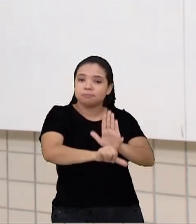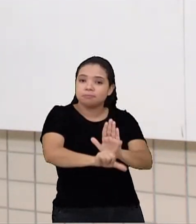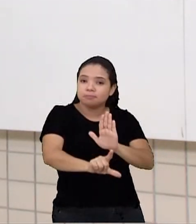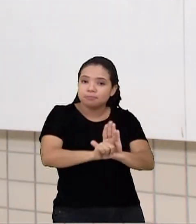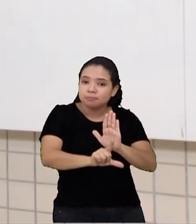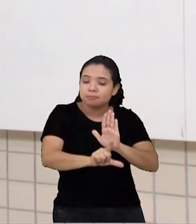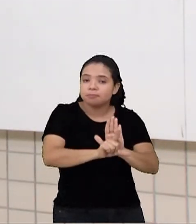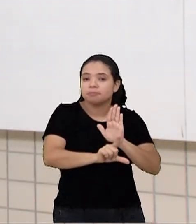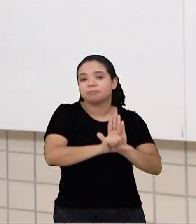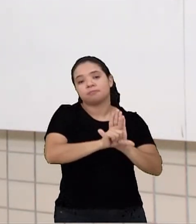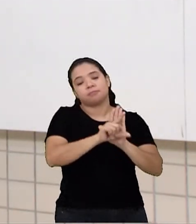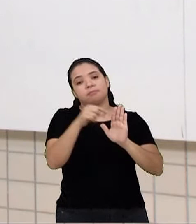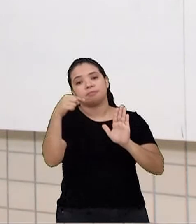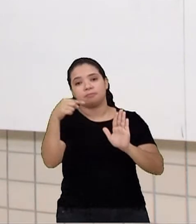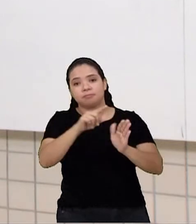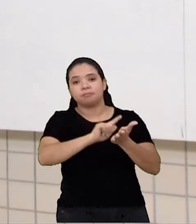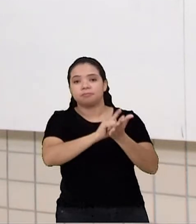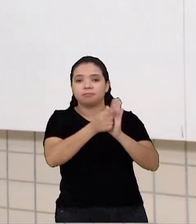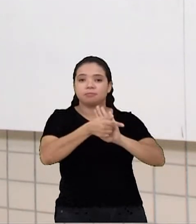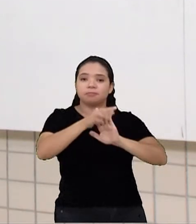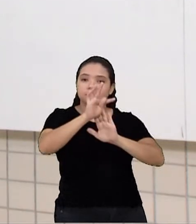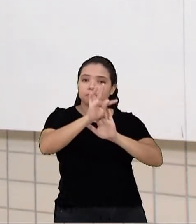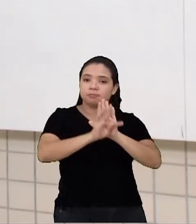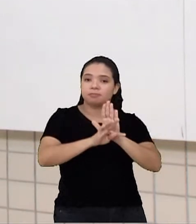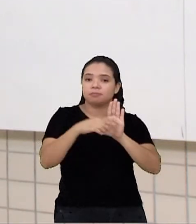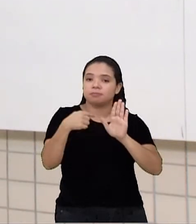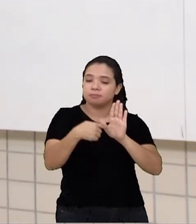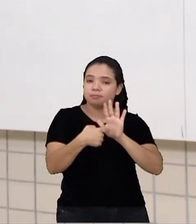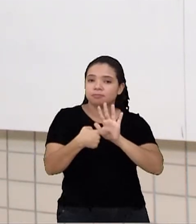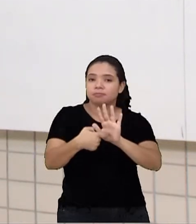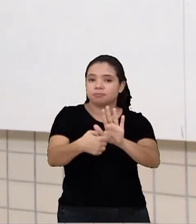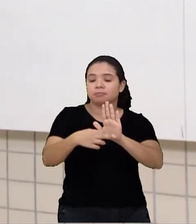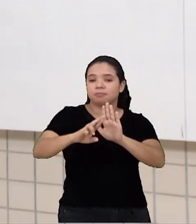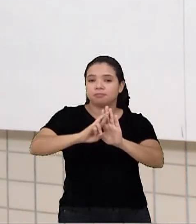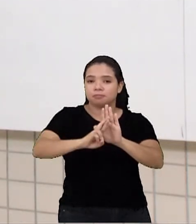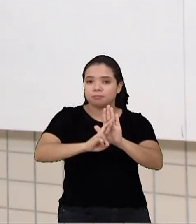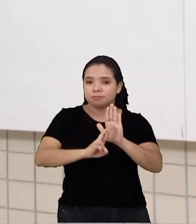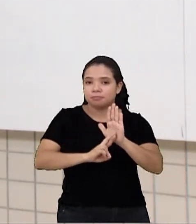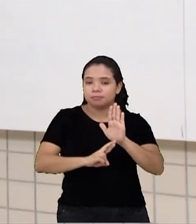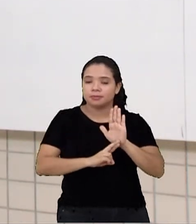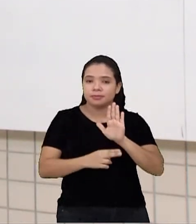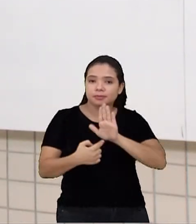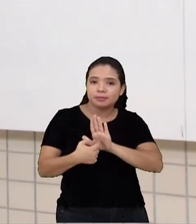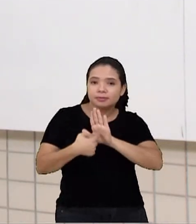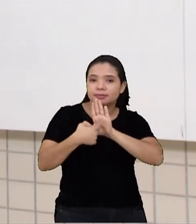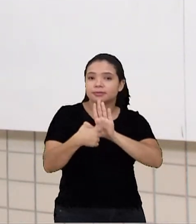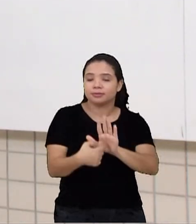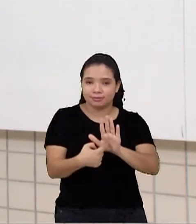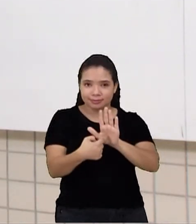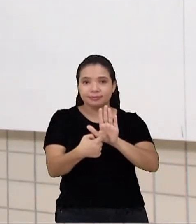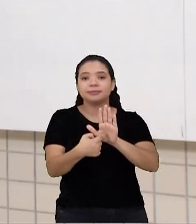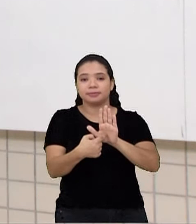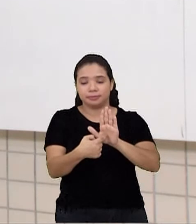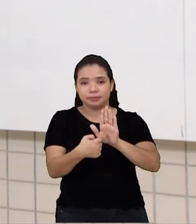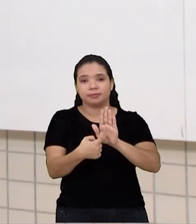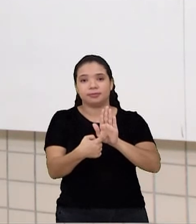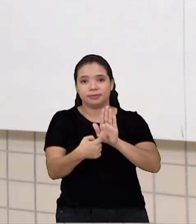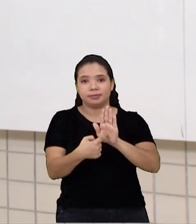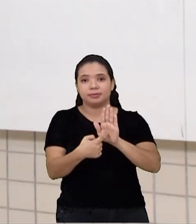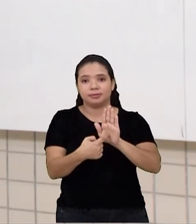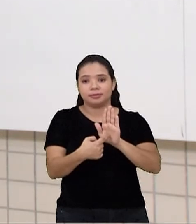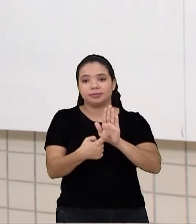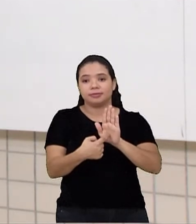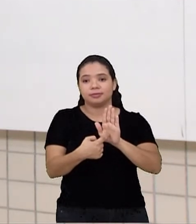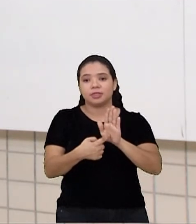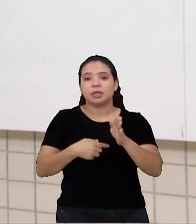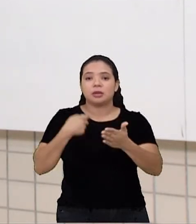gênero textual que está ali e expressa as regras das quais as condutas nós